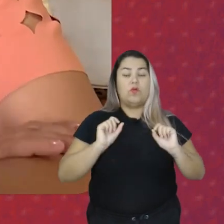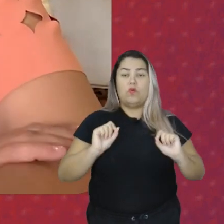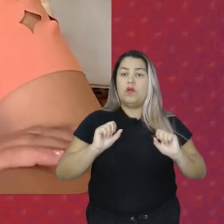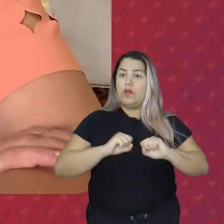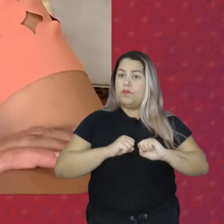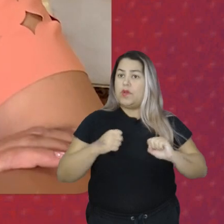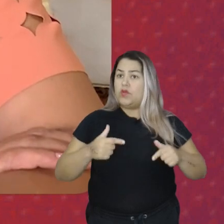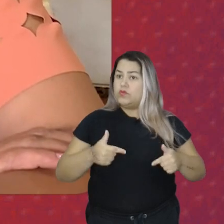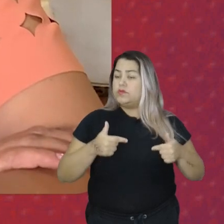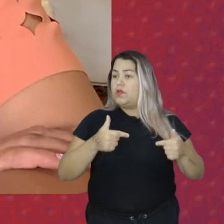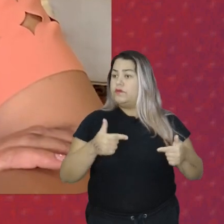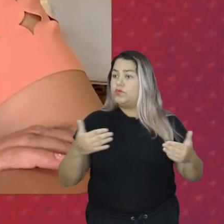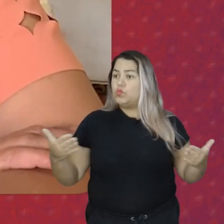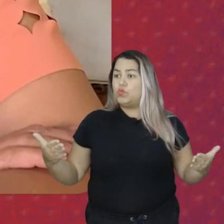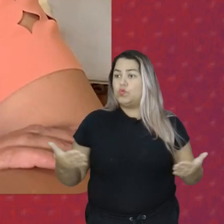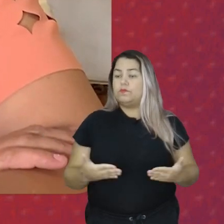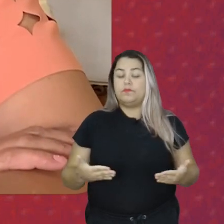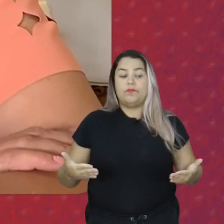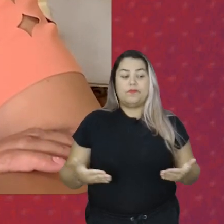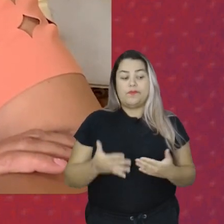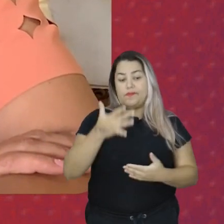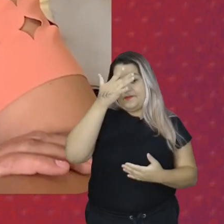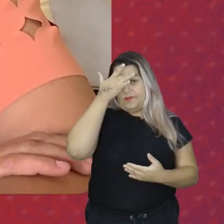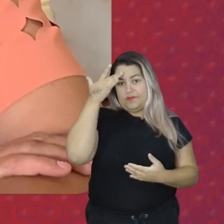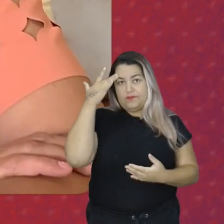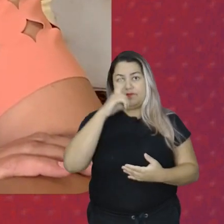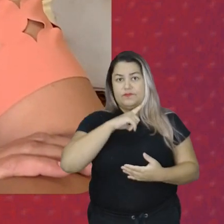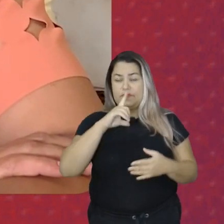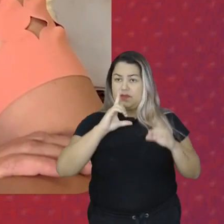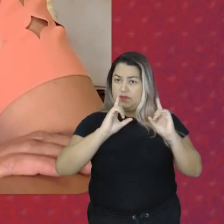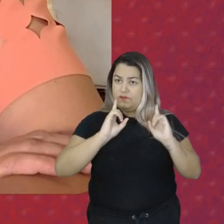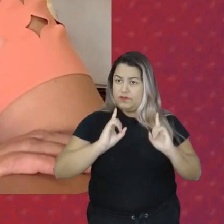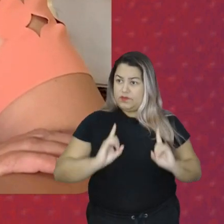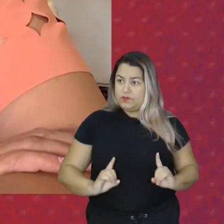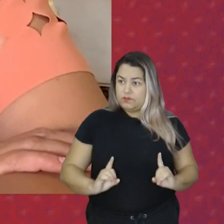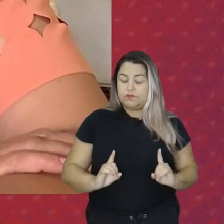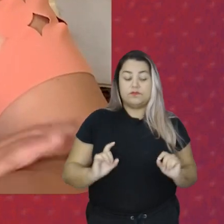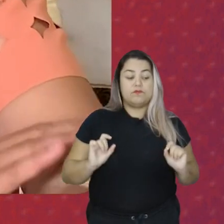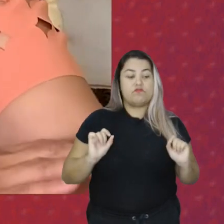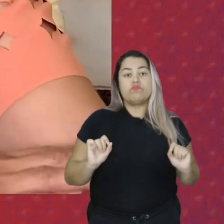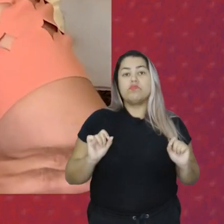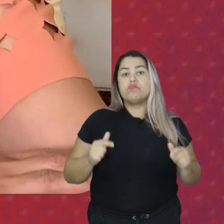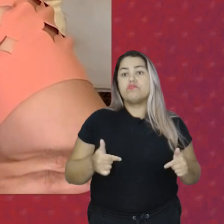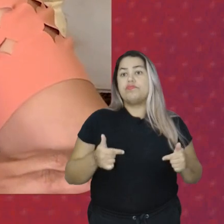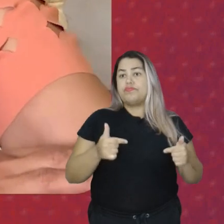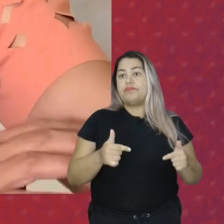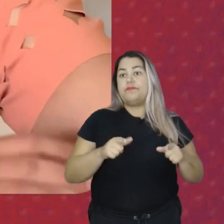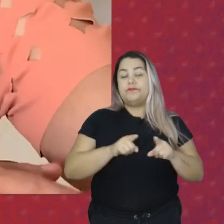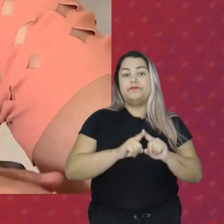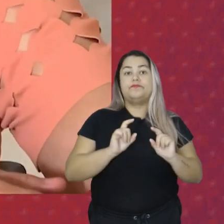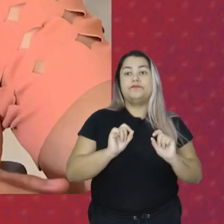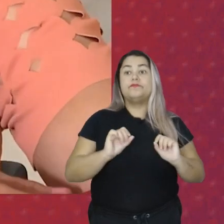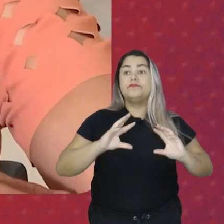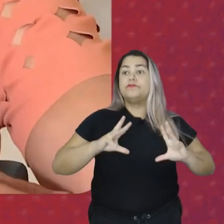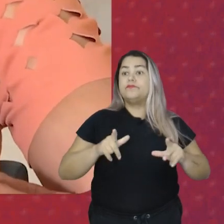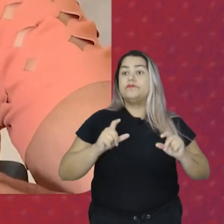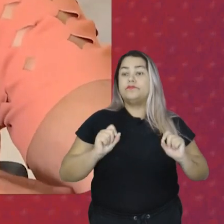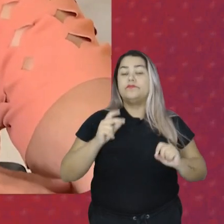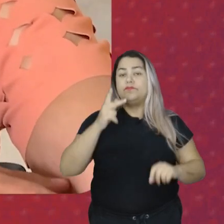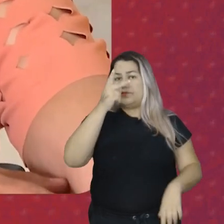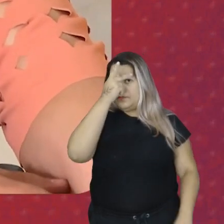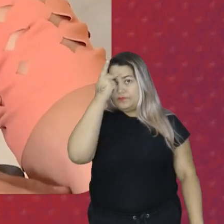maior desafio hoje para as pessoas com deficiência? O desafio é, sobretudo, para que